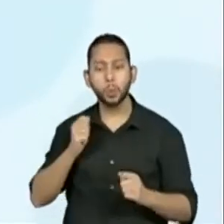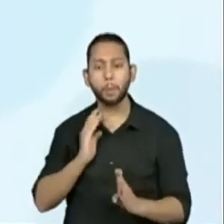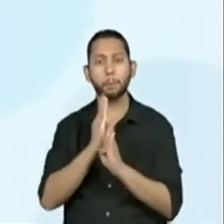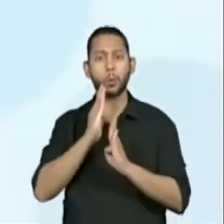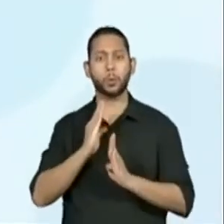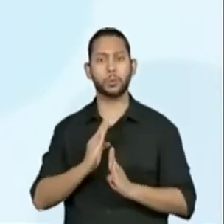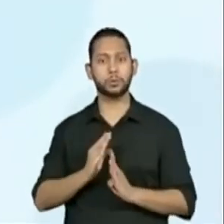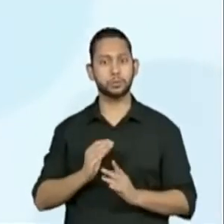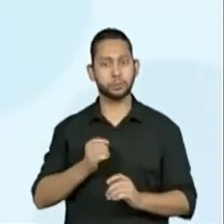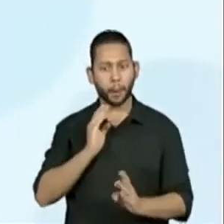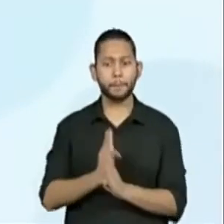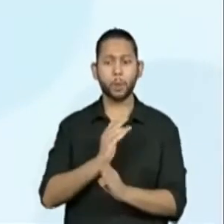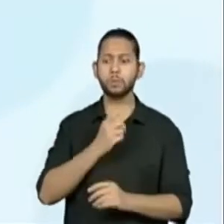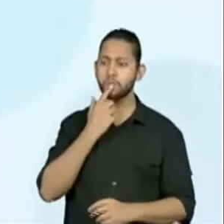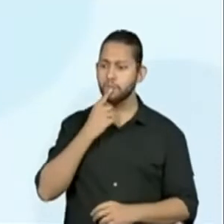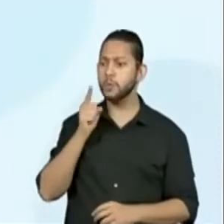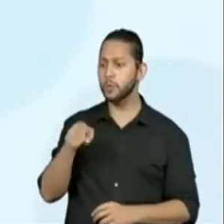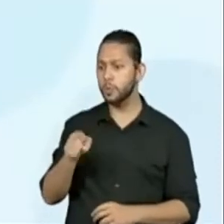identificar